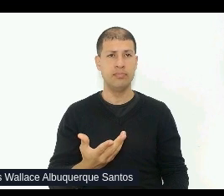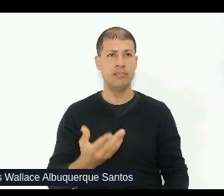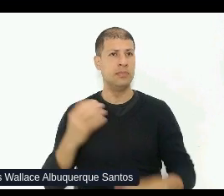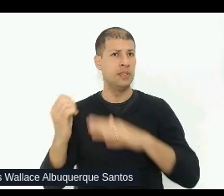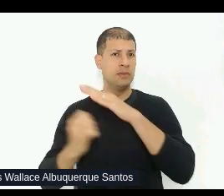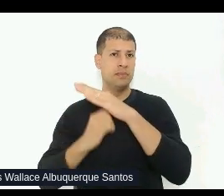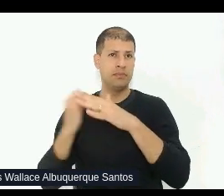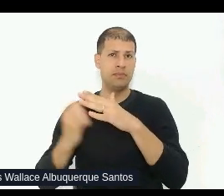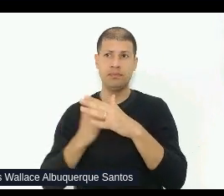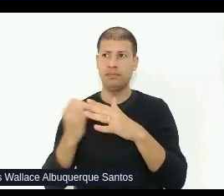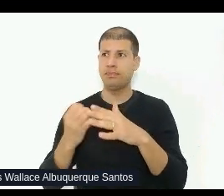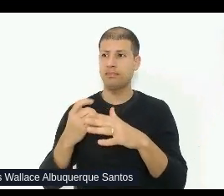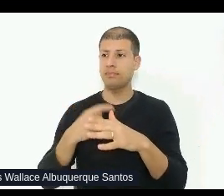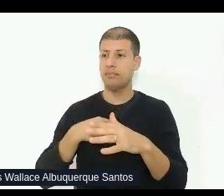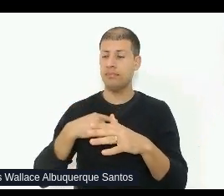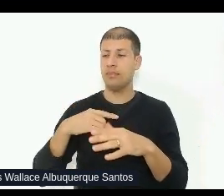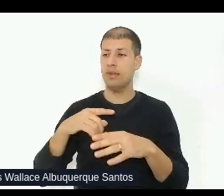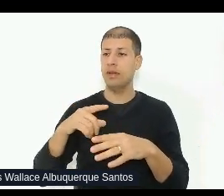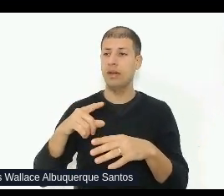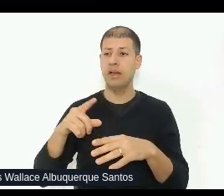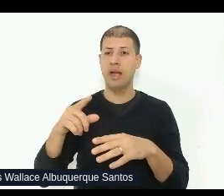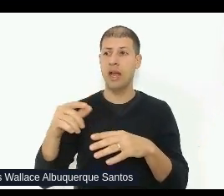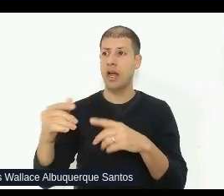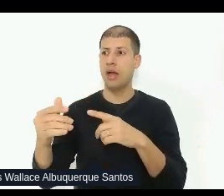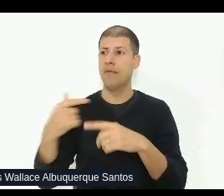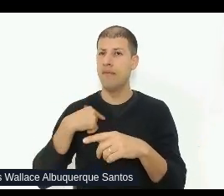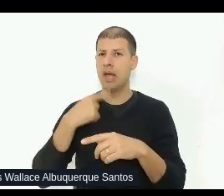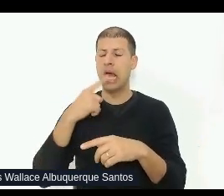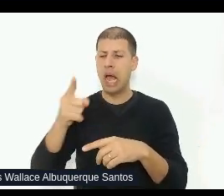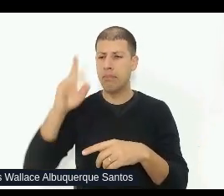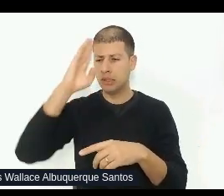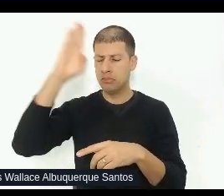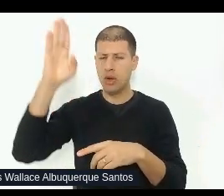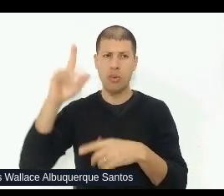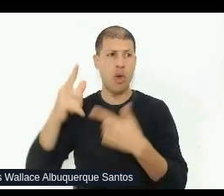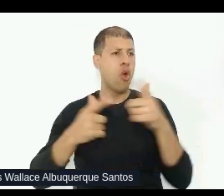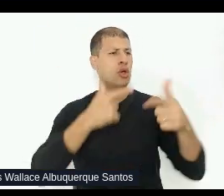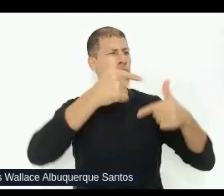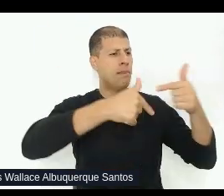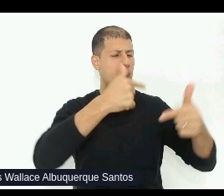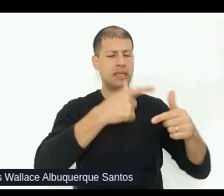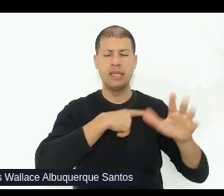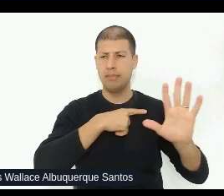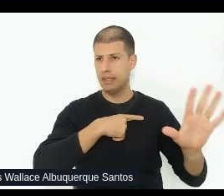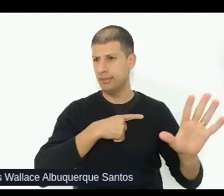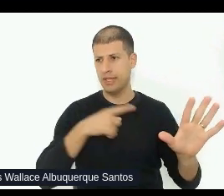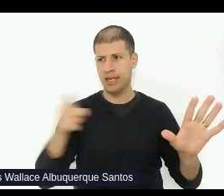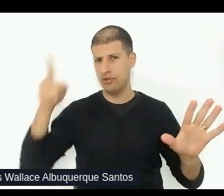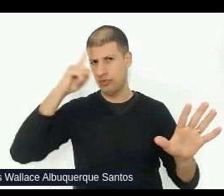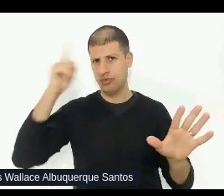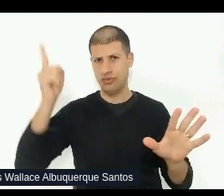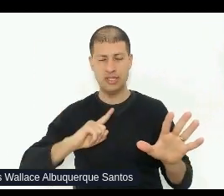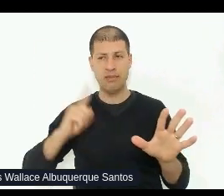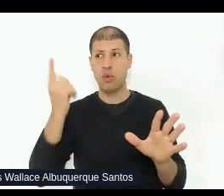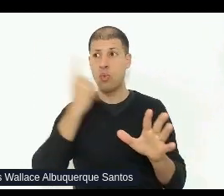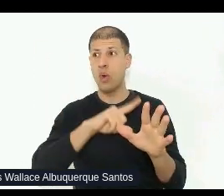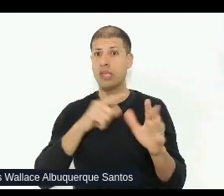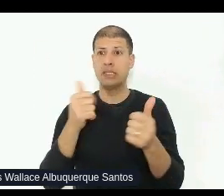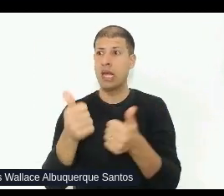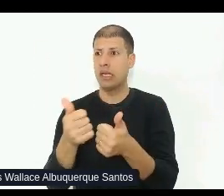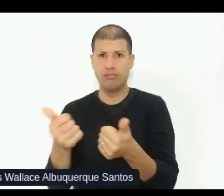poderia priorizar isso devido a muitas atividades que tinham mais priorizadas na frente, né, e não sabiam qual tipo de resultado eles iam